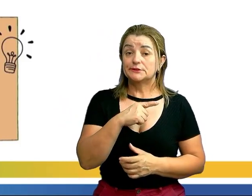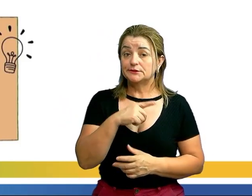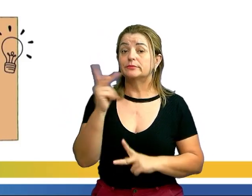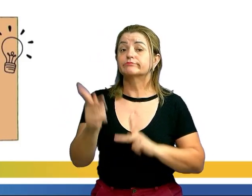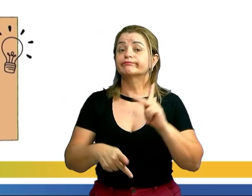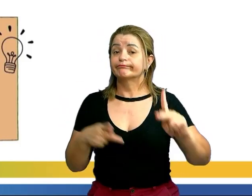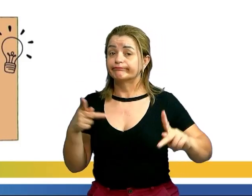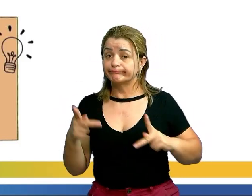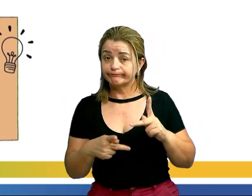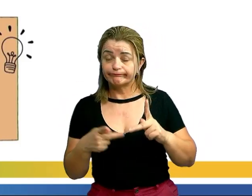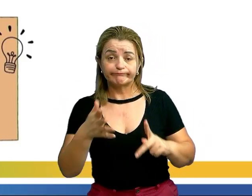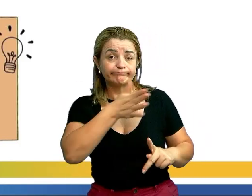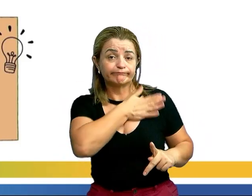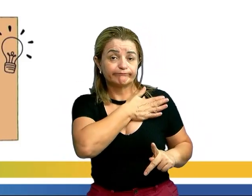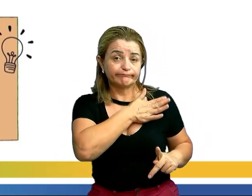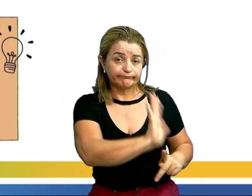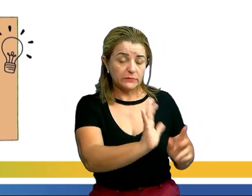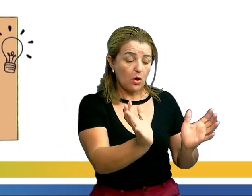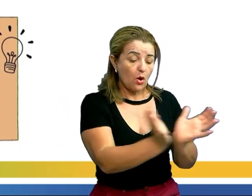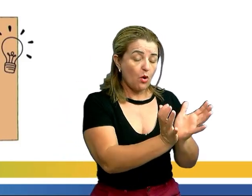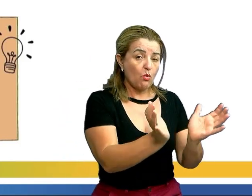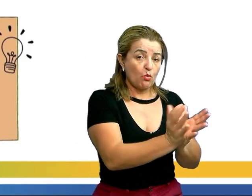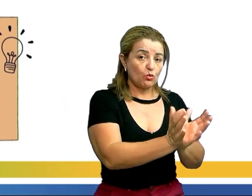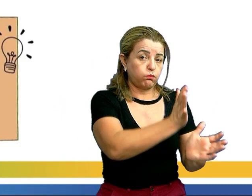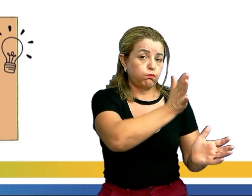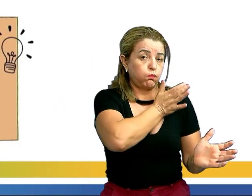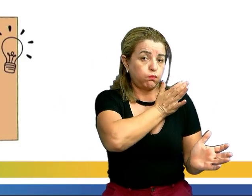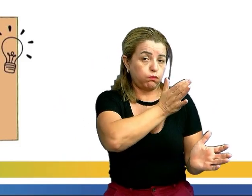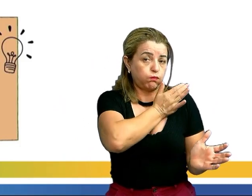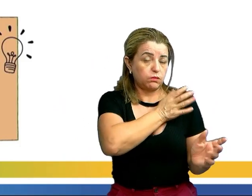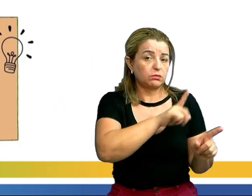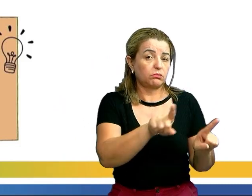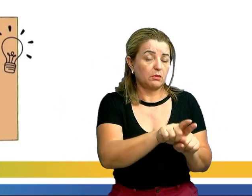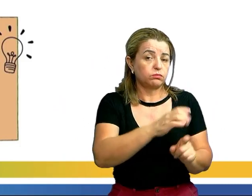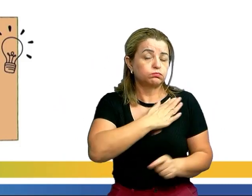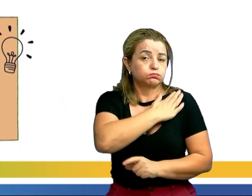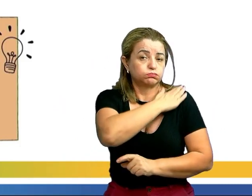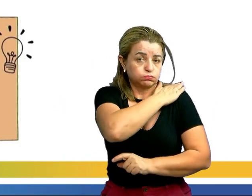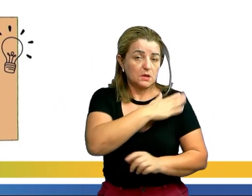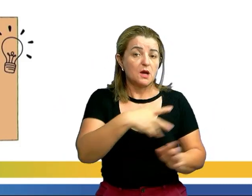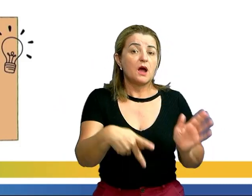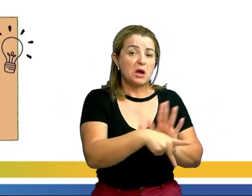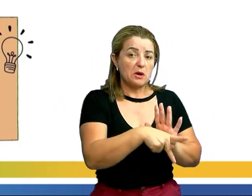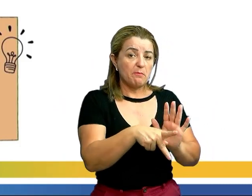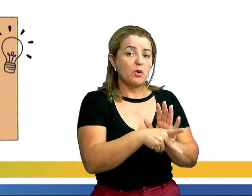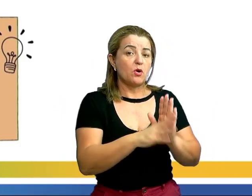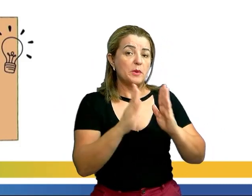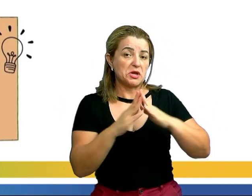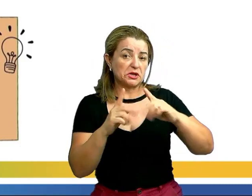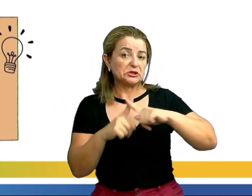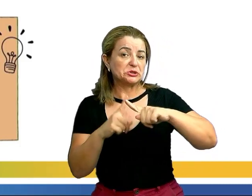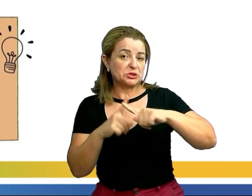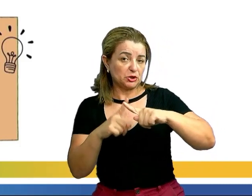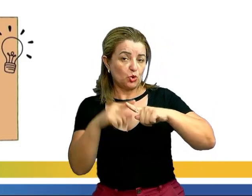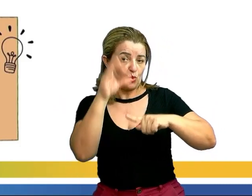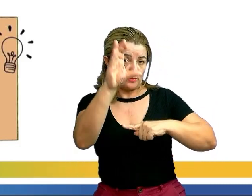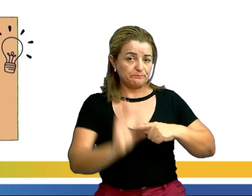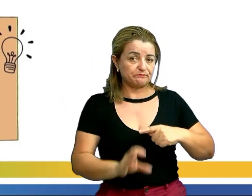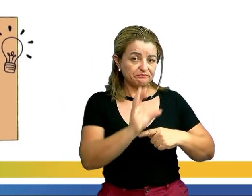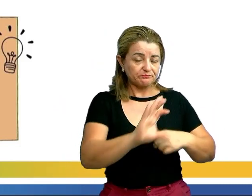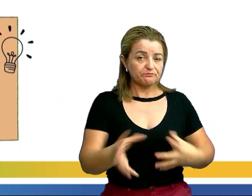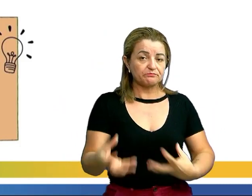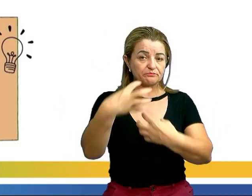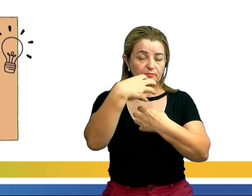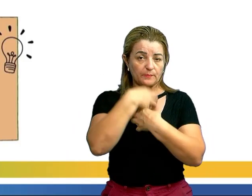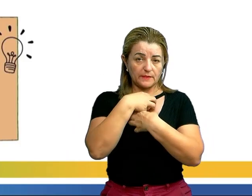aos conservadores, né, à burguesia, aos militares. A própria Igreja Católica, nesse momento, vai se